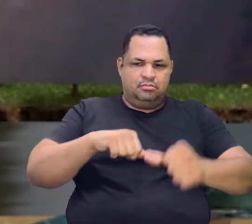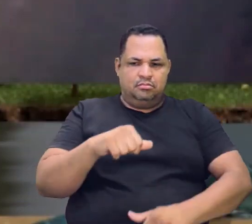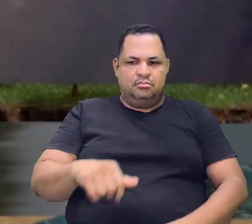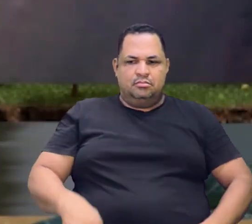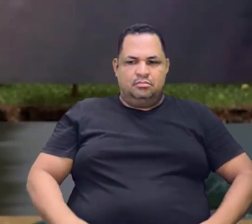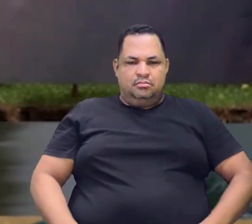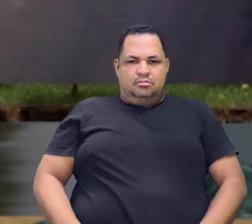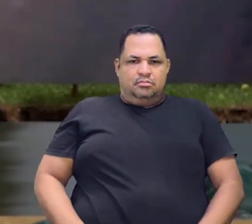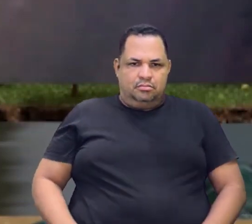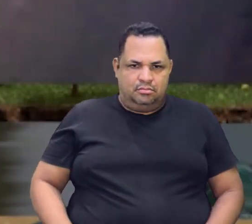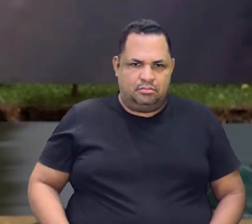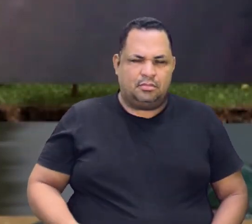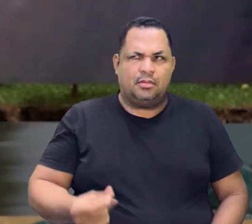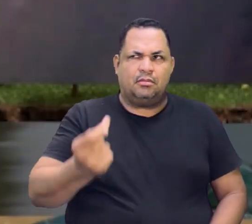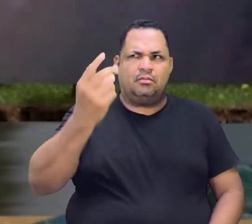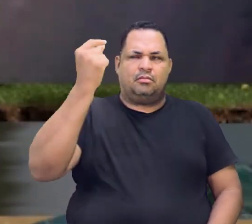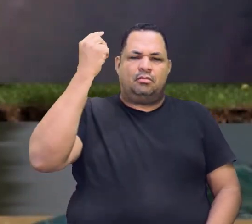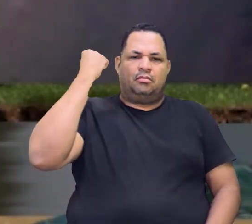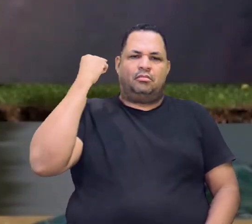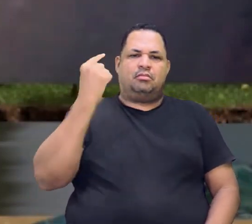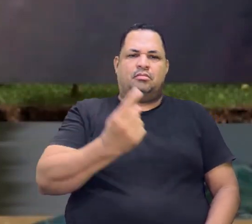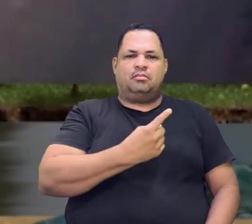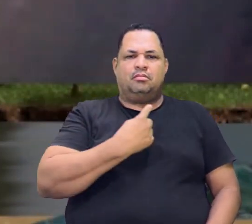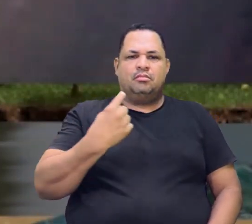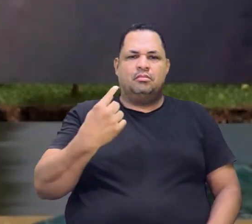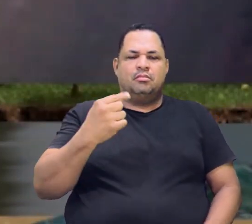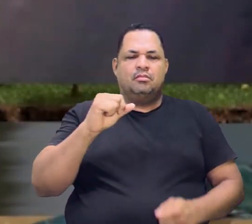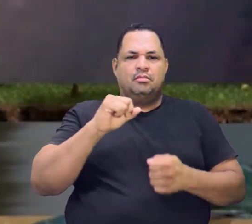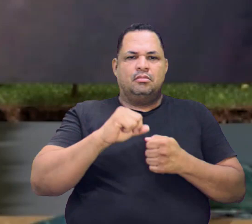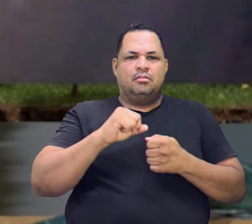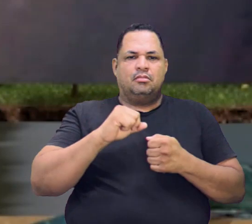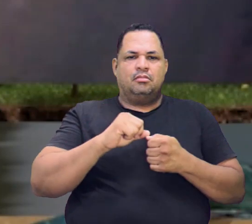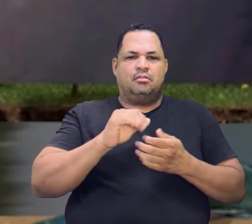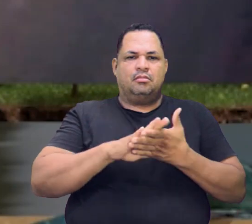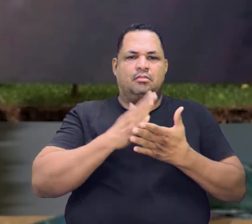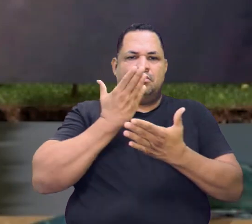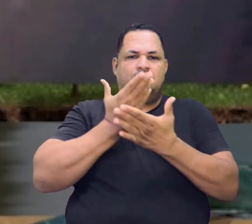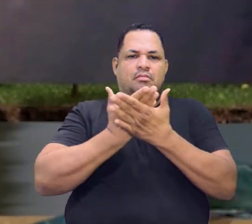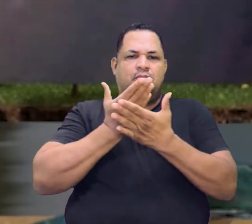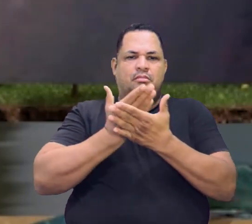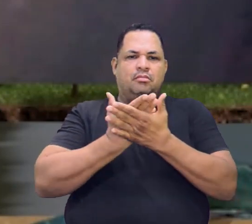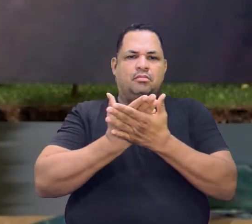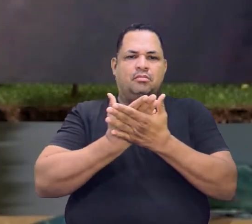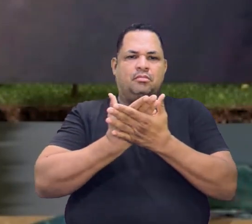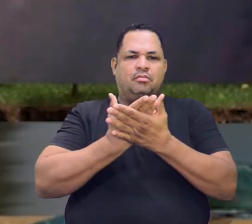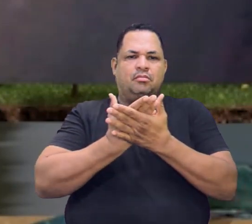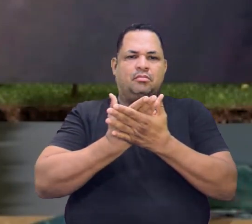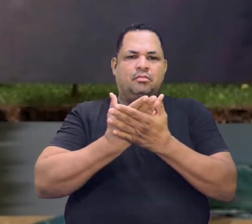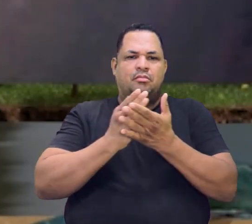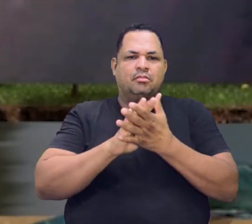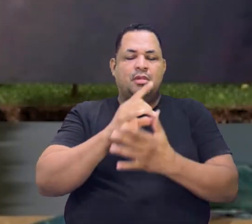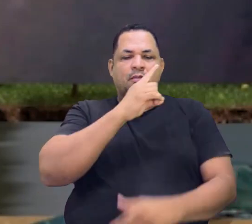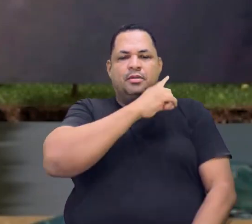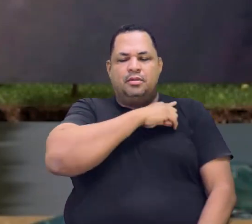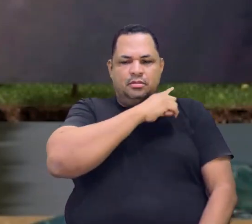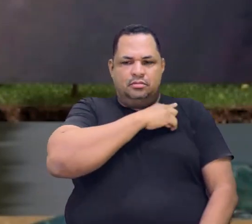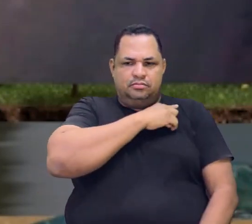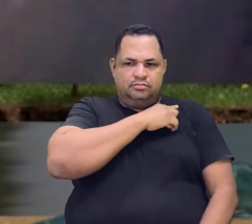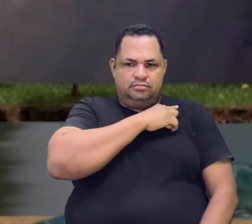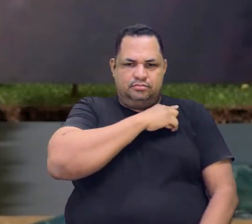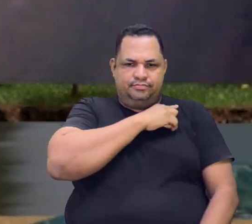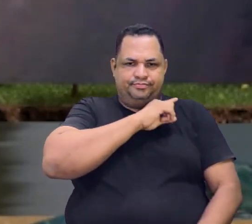mudança. Antigamente, nós fazíamos essas aulas no primeiro